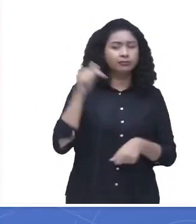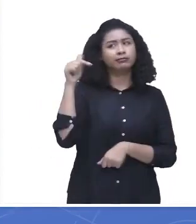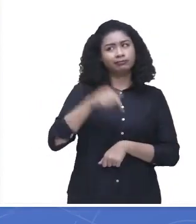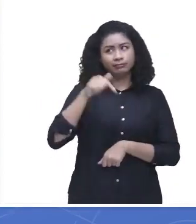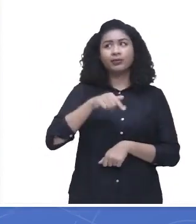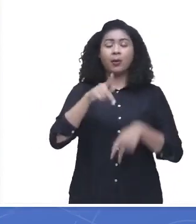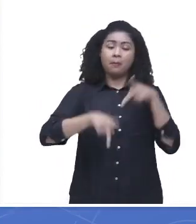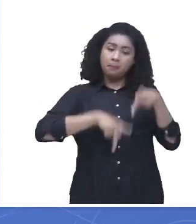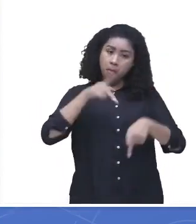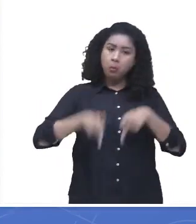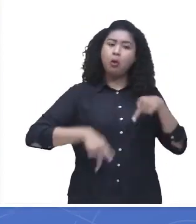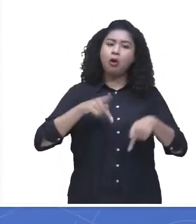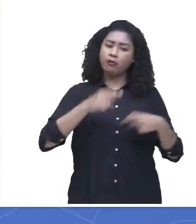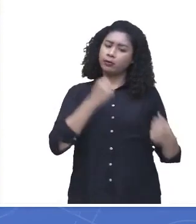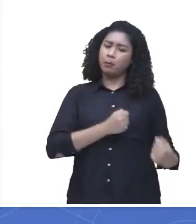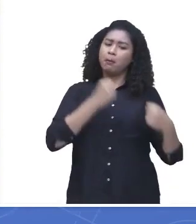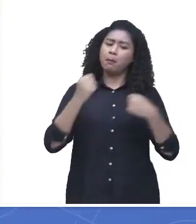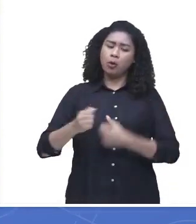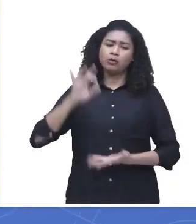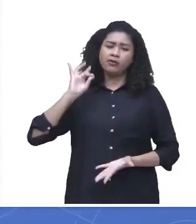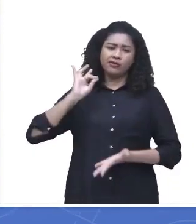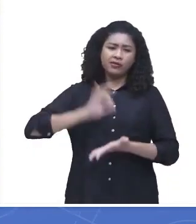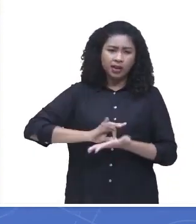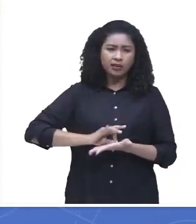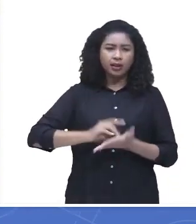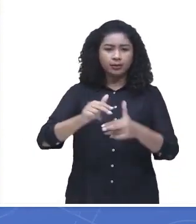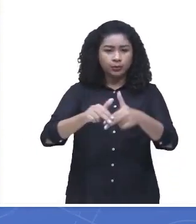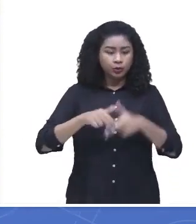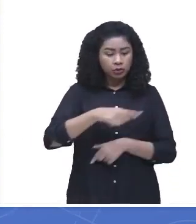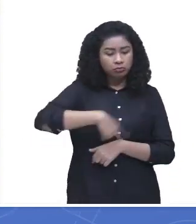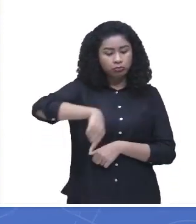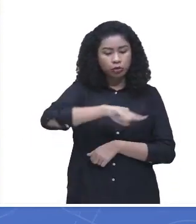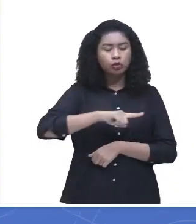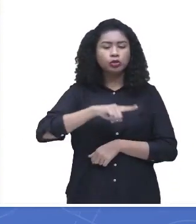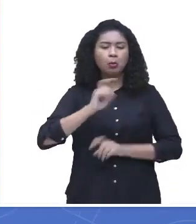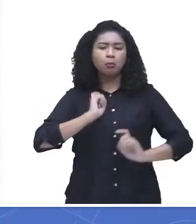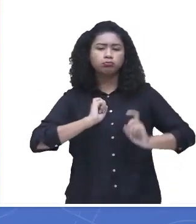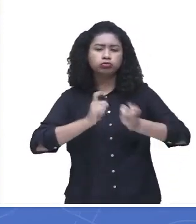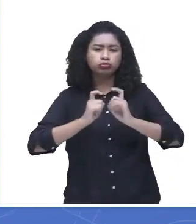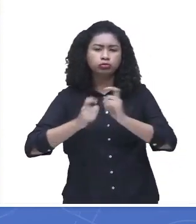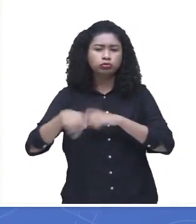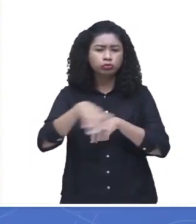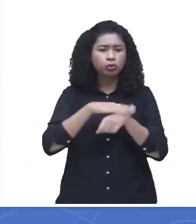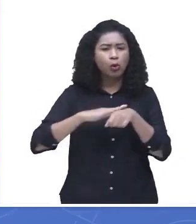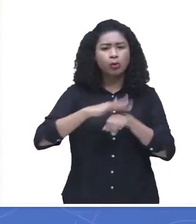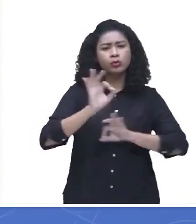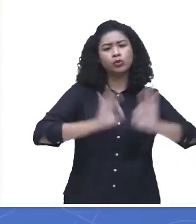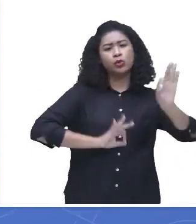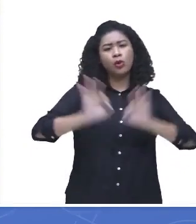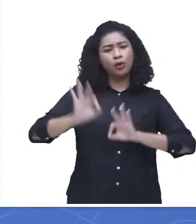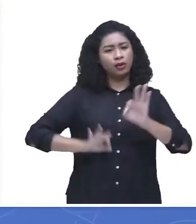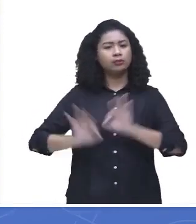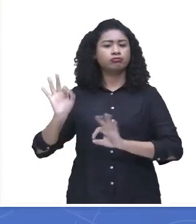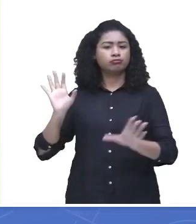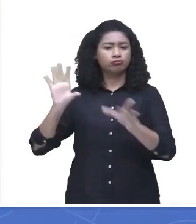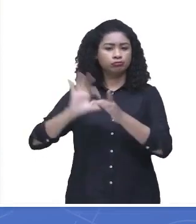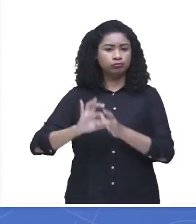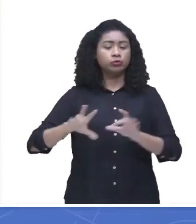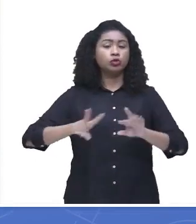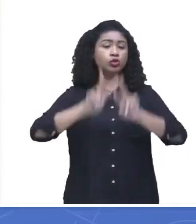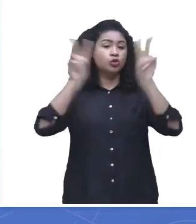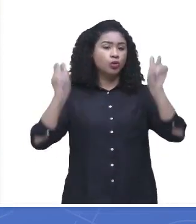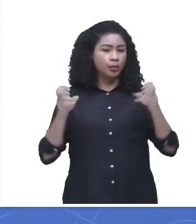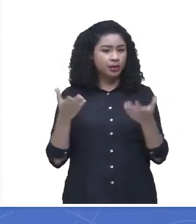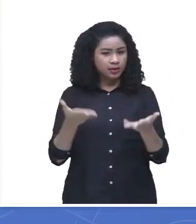vai incentivar ali a organização dos colonos em relação a isso, tudo bem? Então nós tivemos aqui a participação